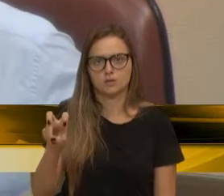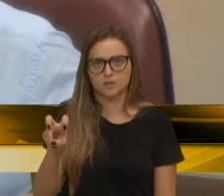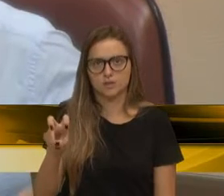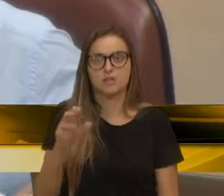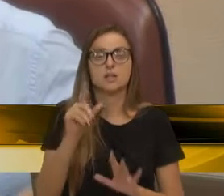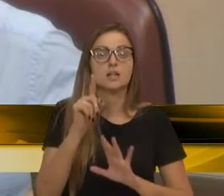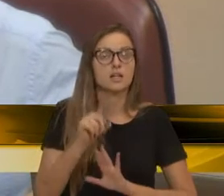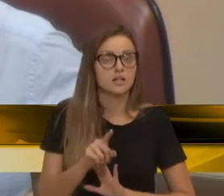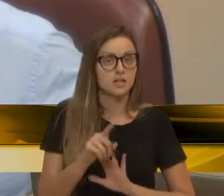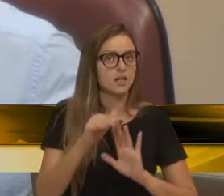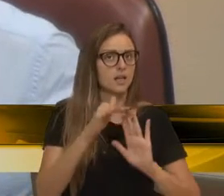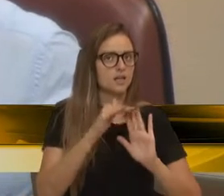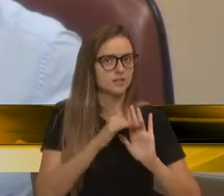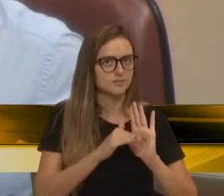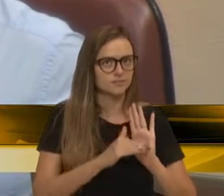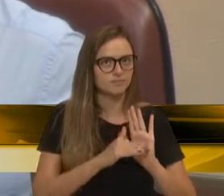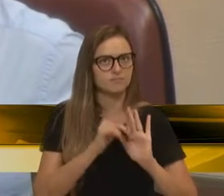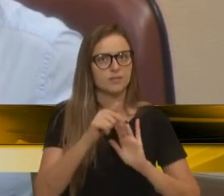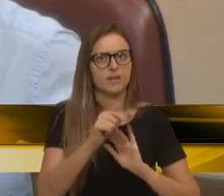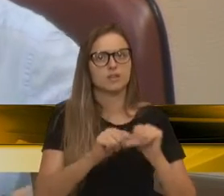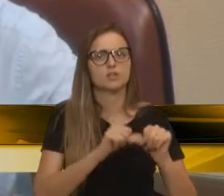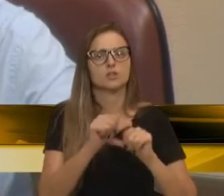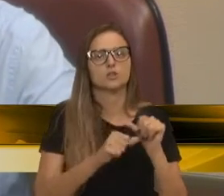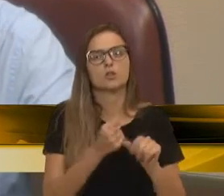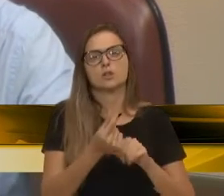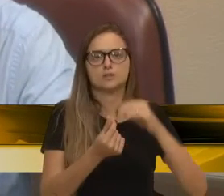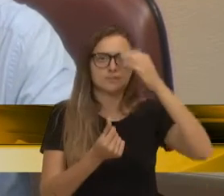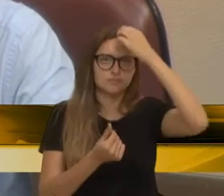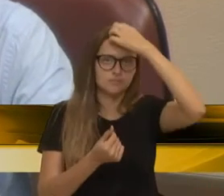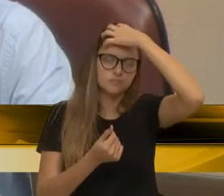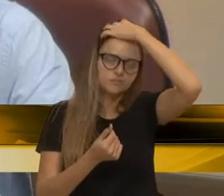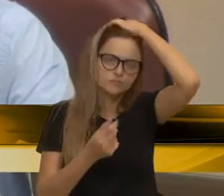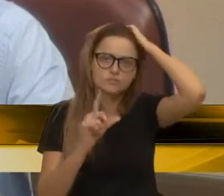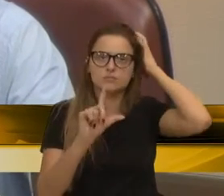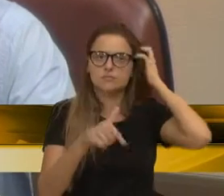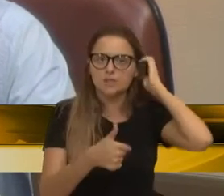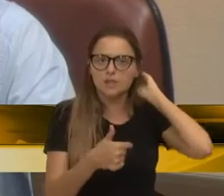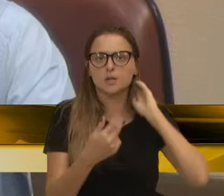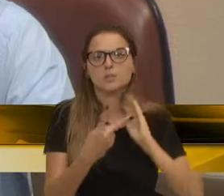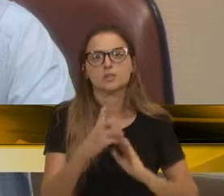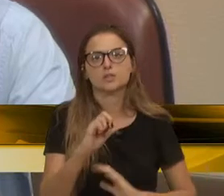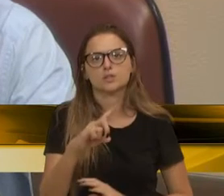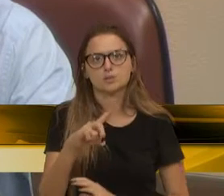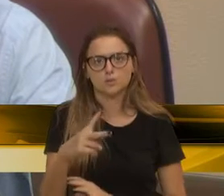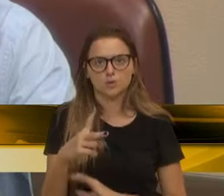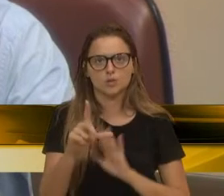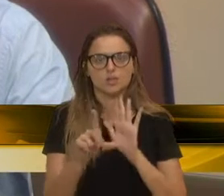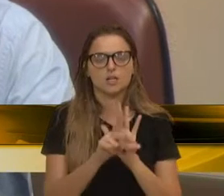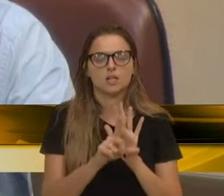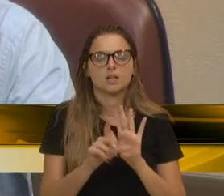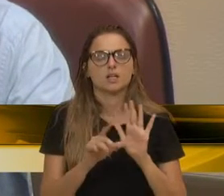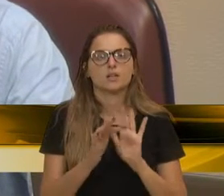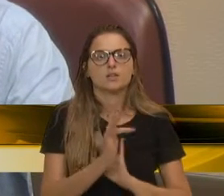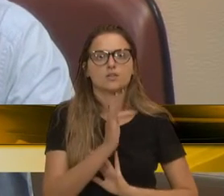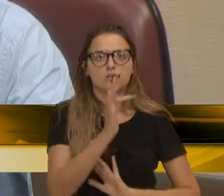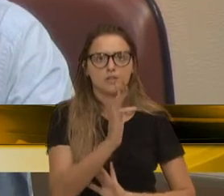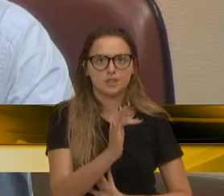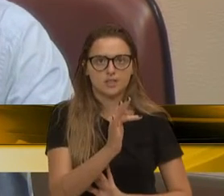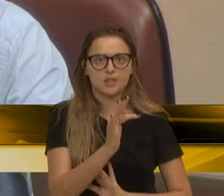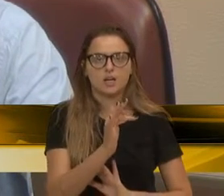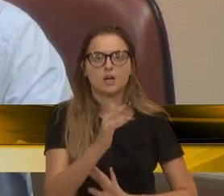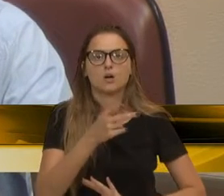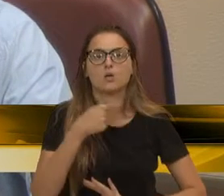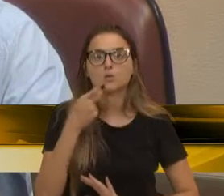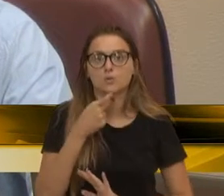plano real ea partir do ano de 2012 a lei federal número 12.587 barra